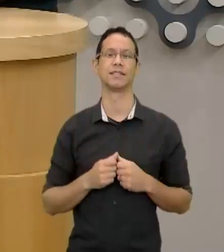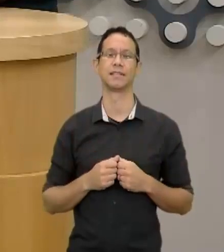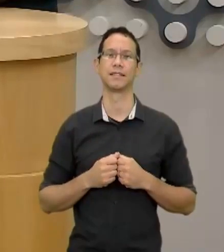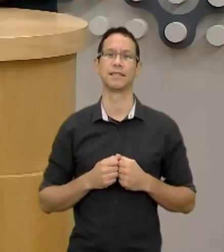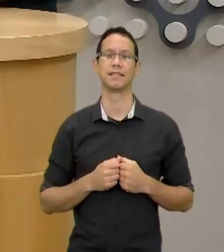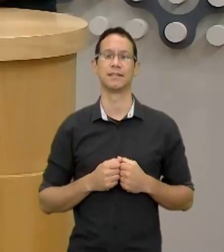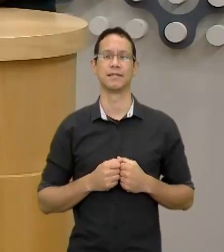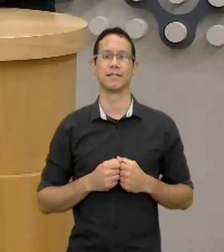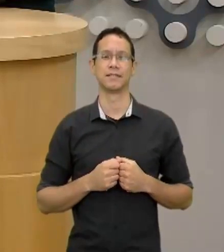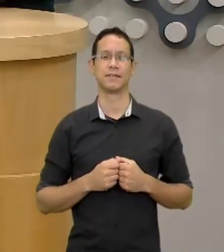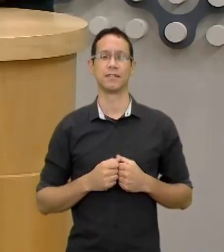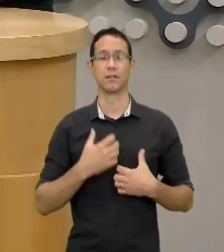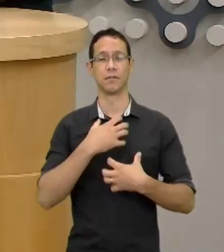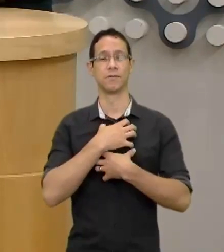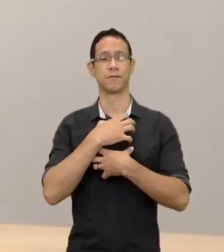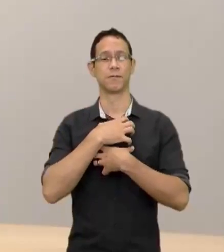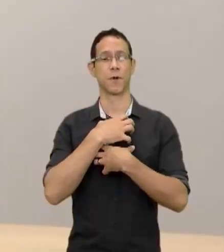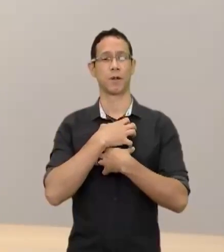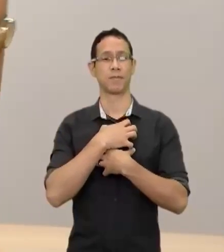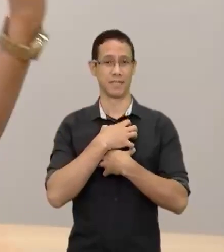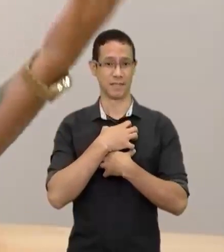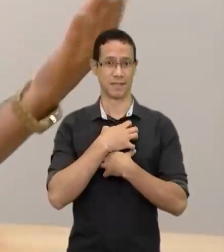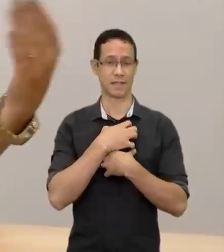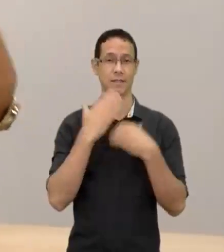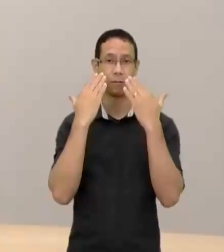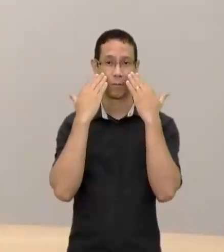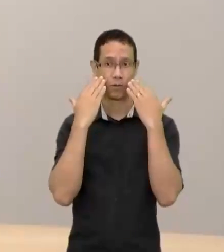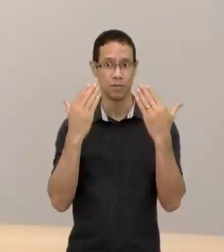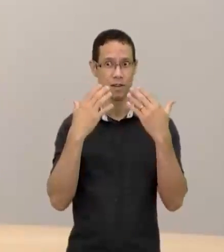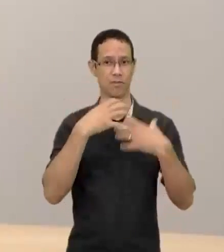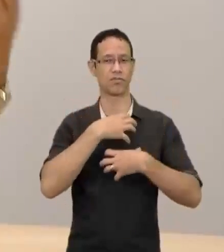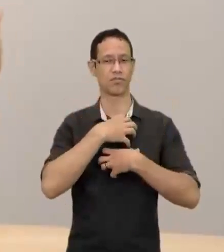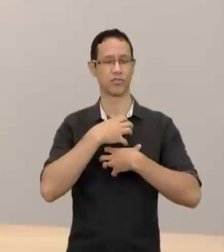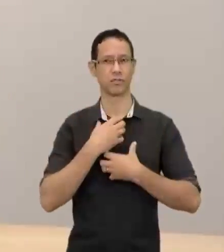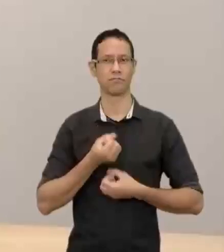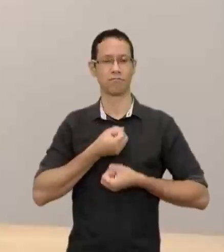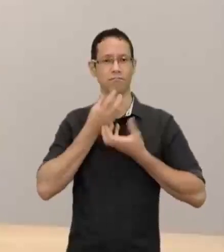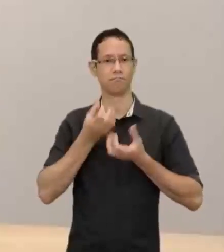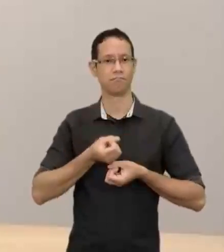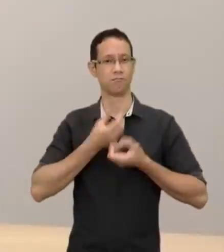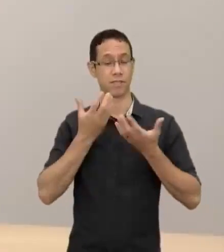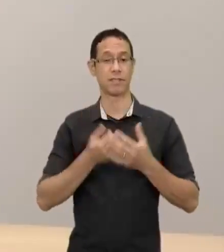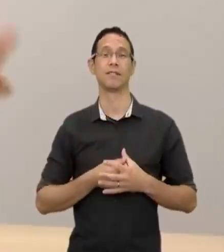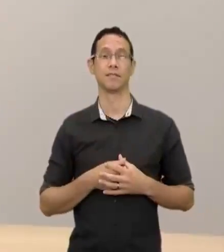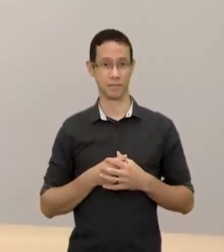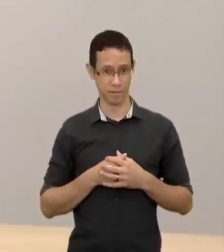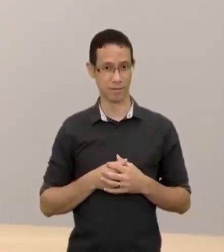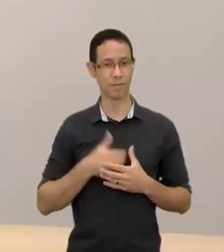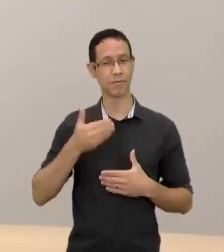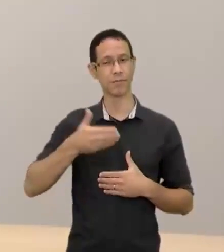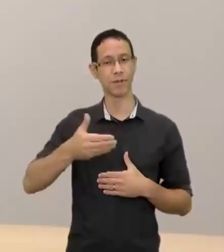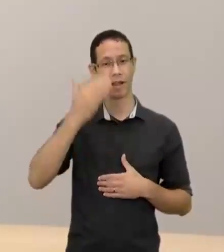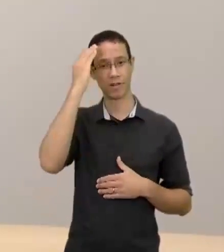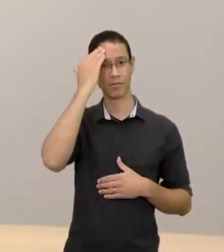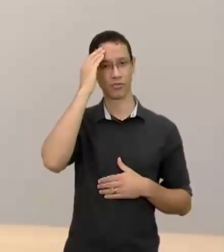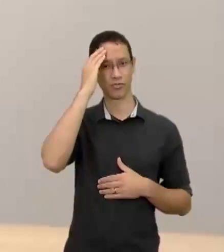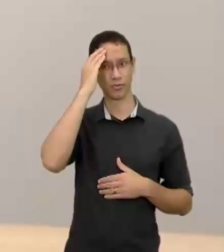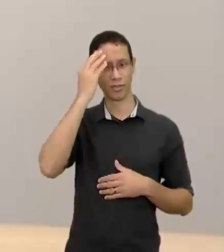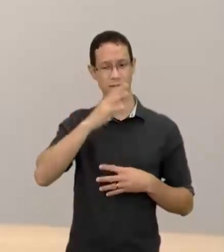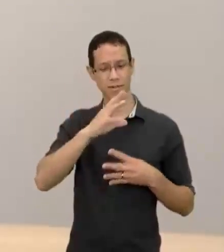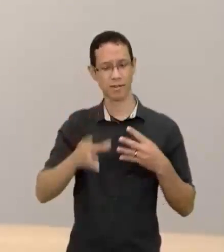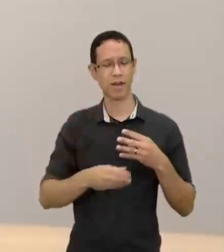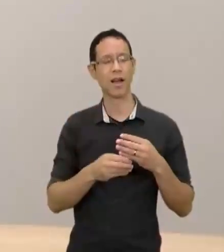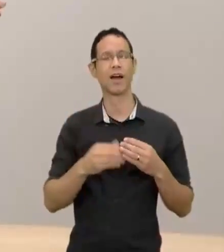são formas de mostrar sentimentos e tudo mais, que a gente vai entender em 2 desses